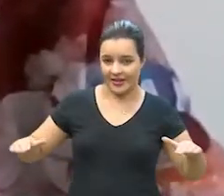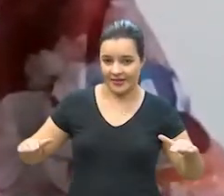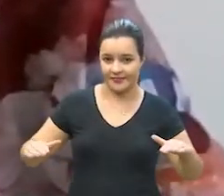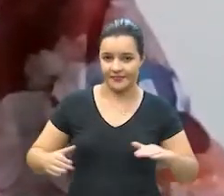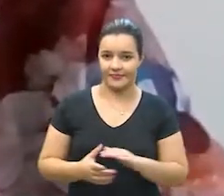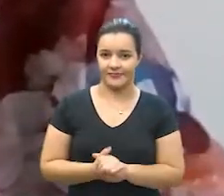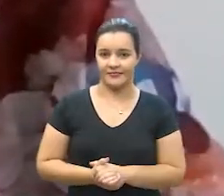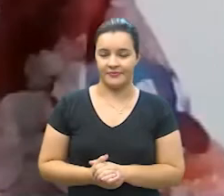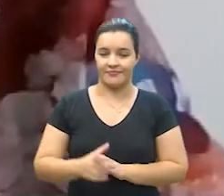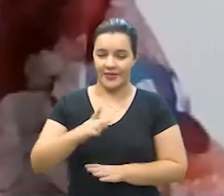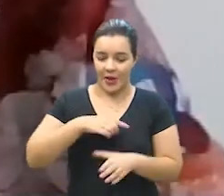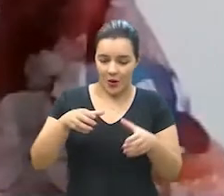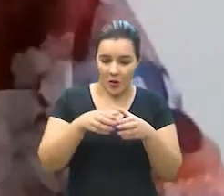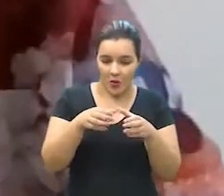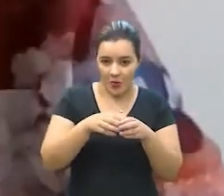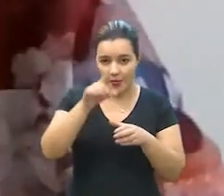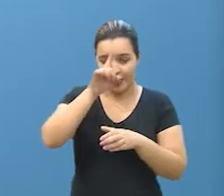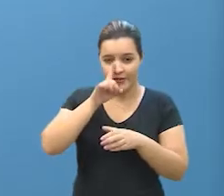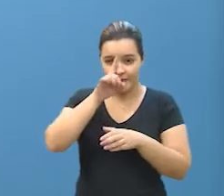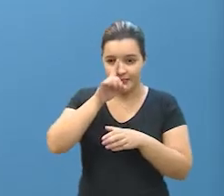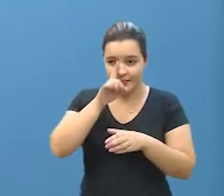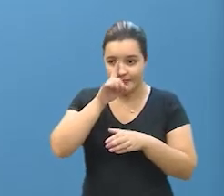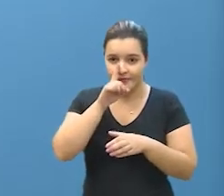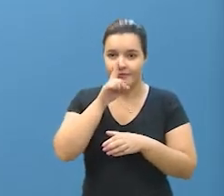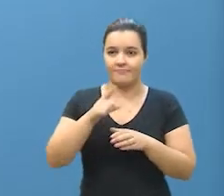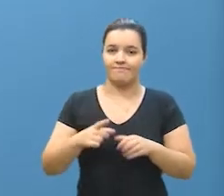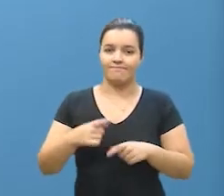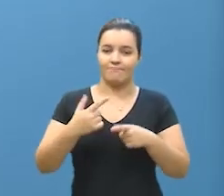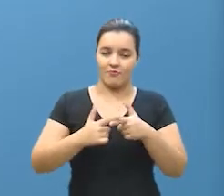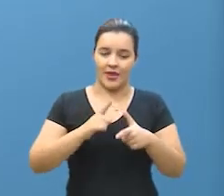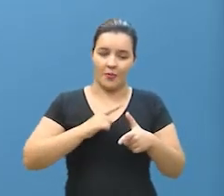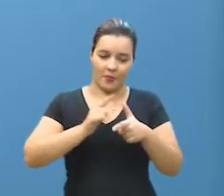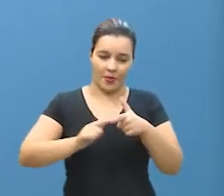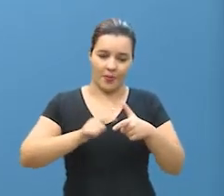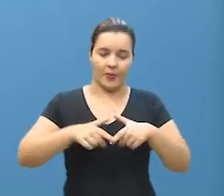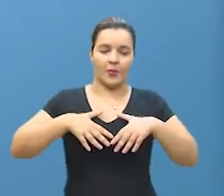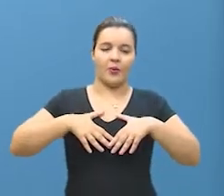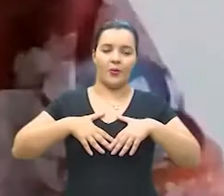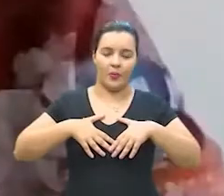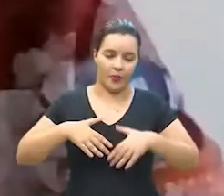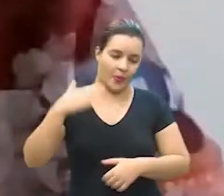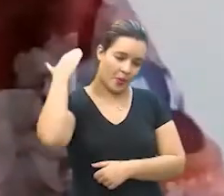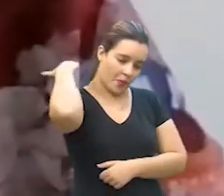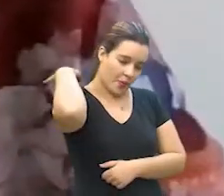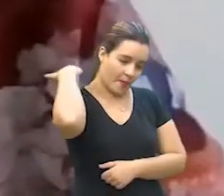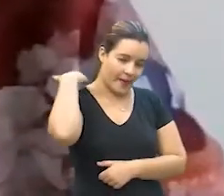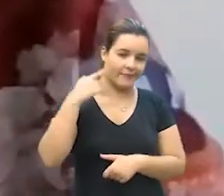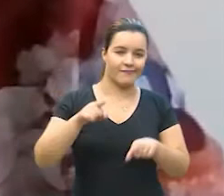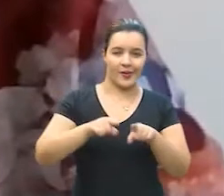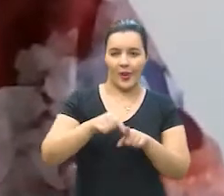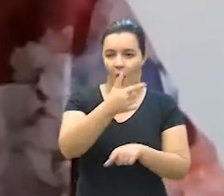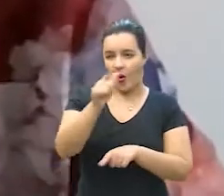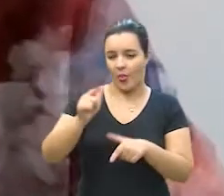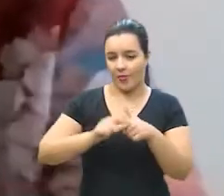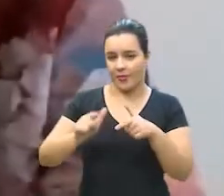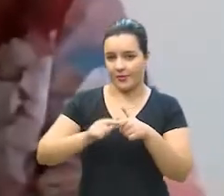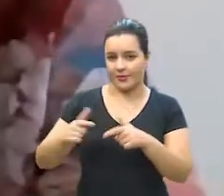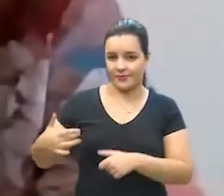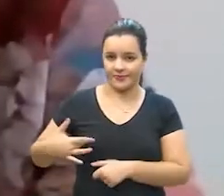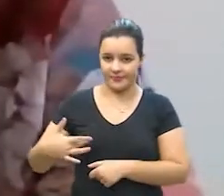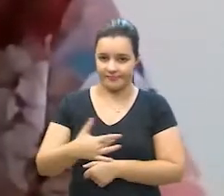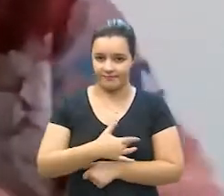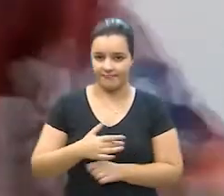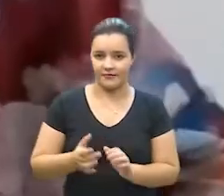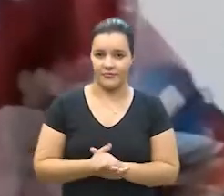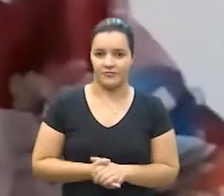são de risco, né? Por problemas pulmonares, por outros problemas de saúde. Então, nós começamos